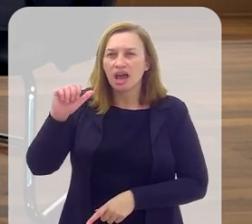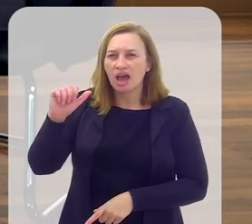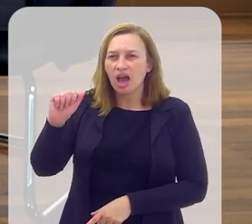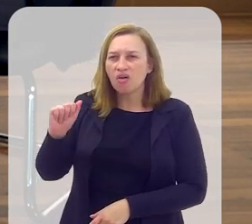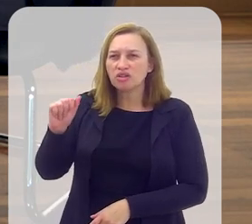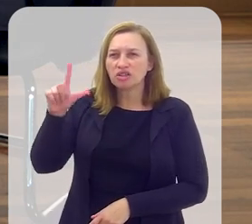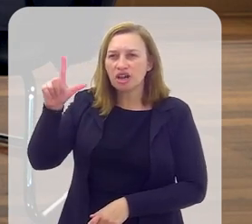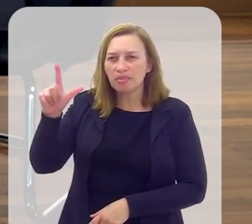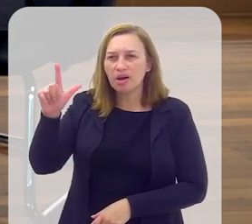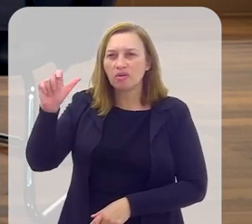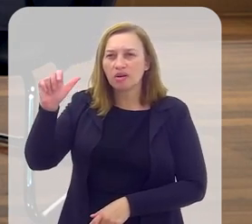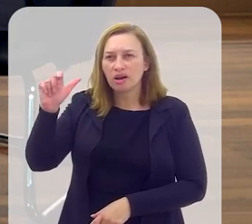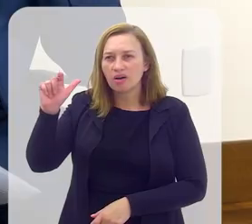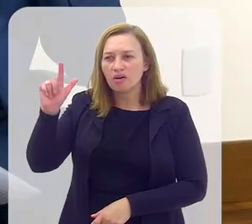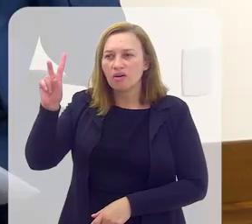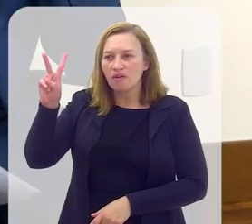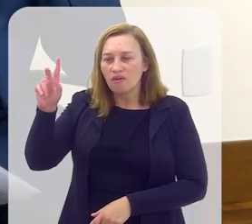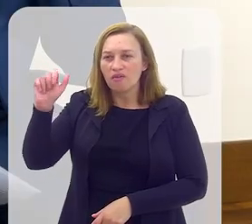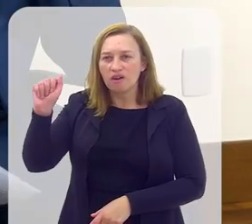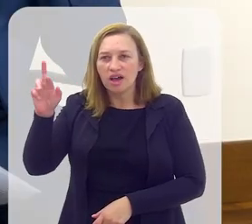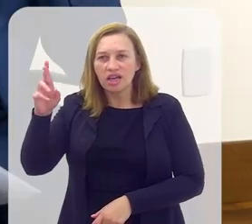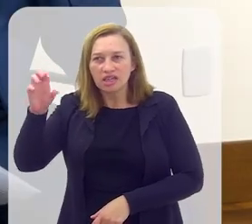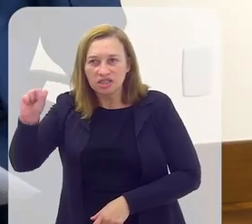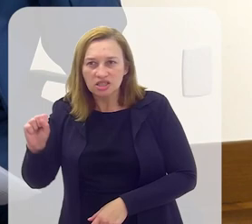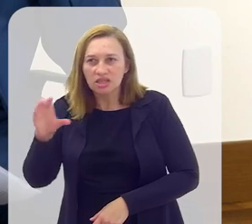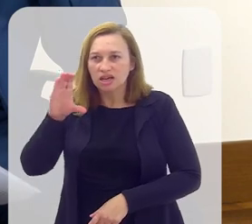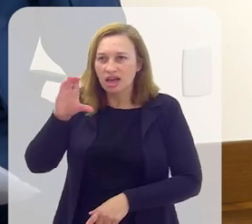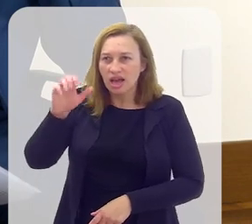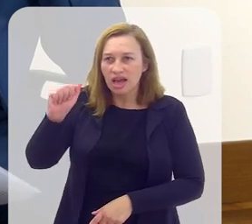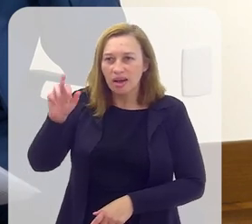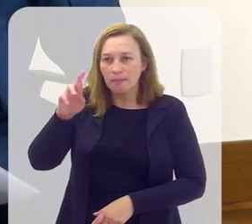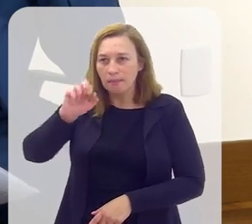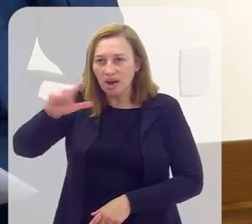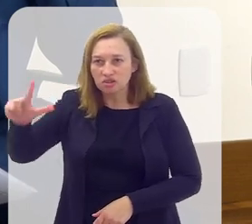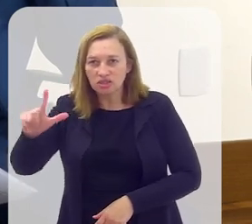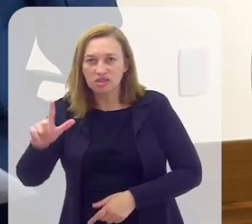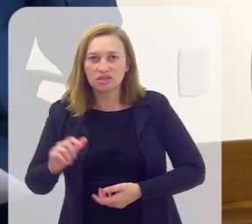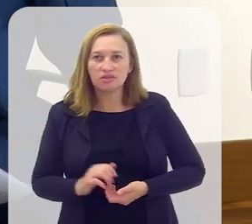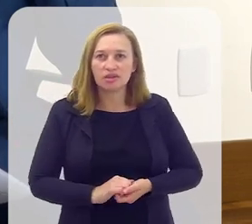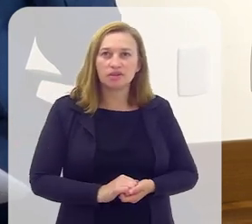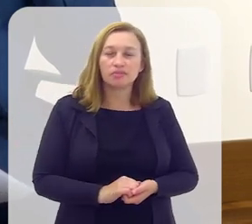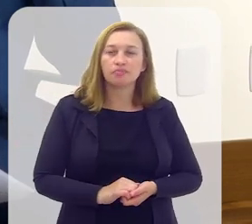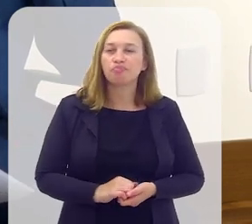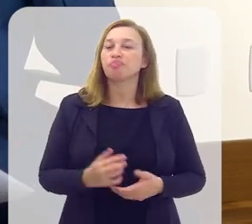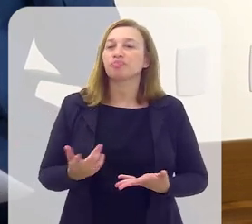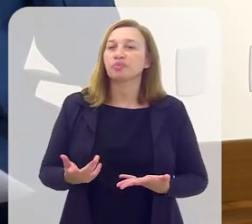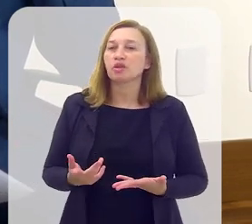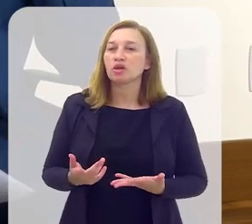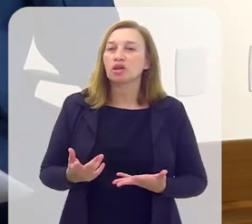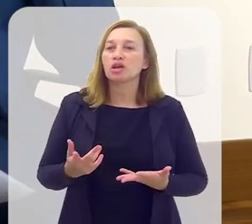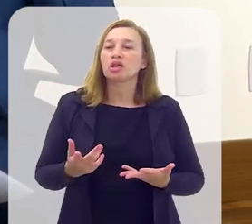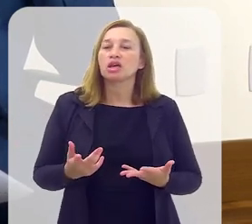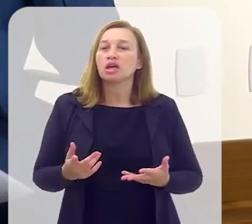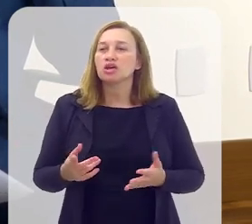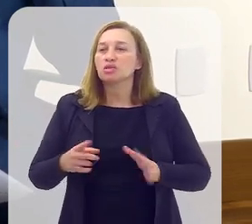descobriu? Mas será que ele descobriu? Não morava ninguém aqui? Ou será que foi uma conquista? Então, conversar, isso eles